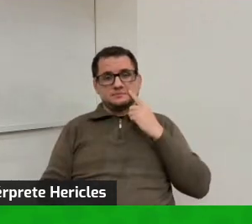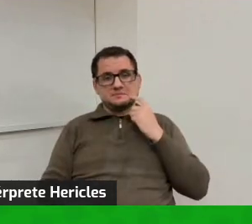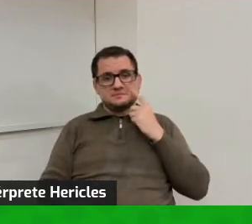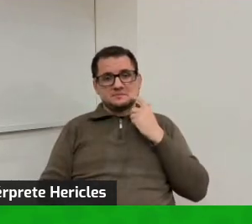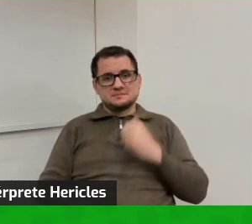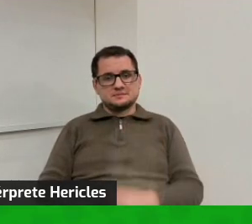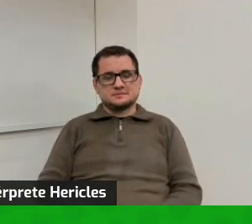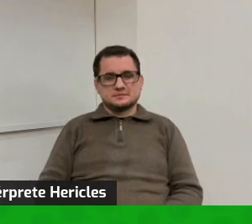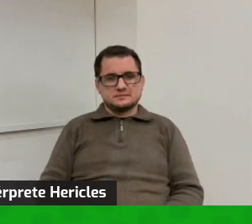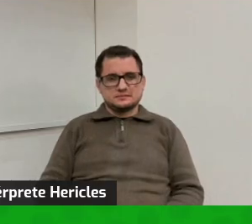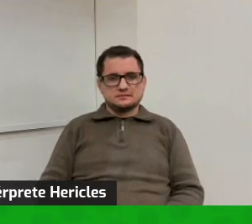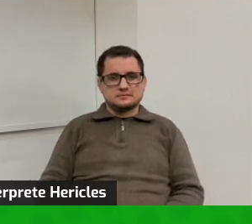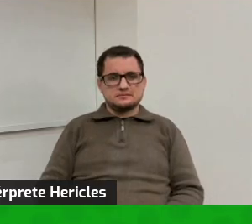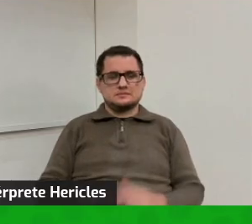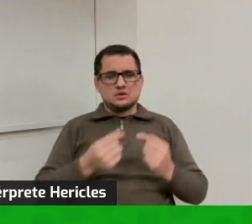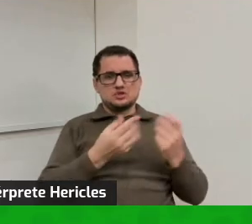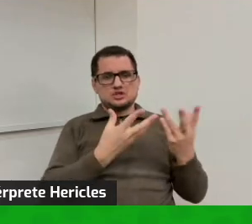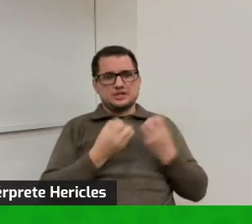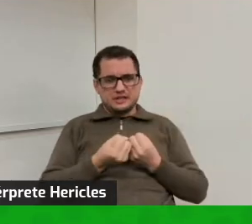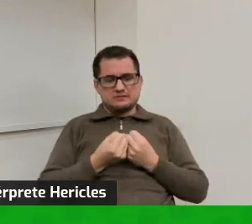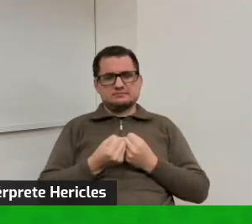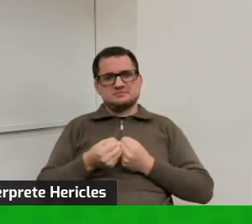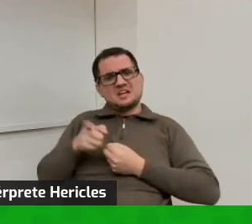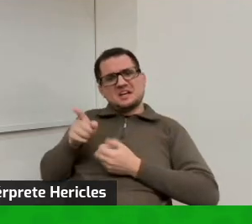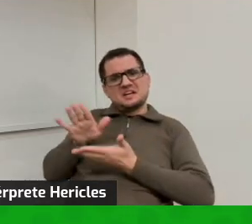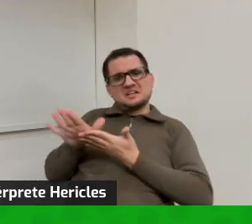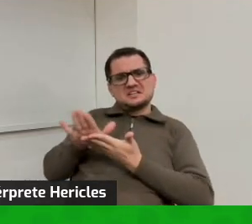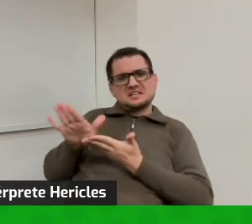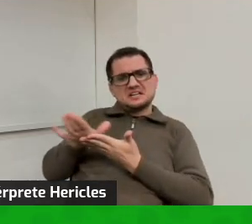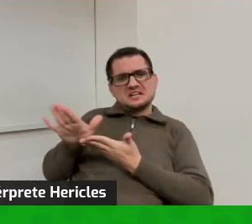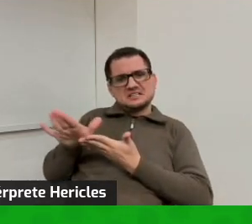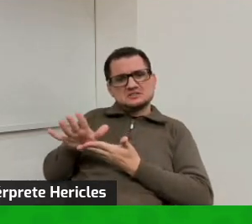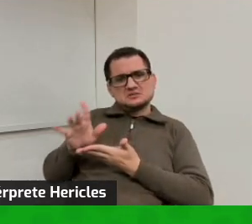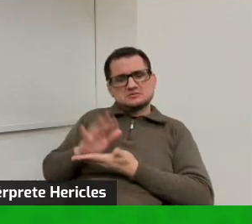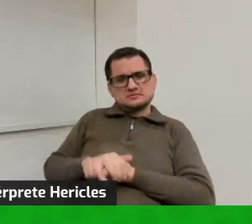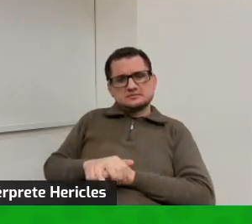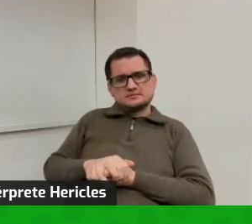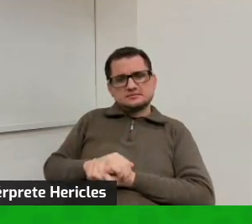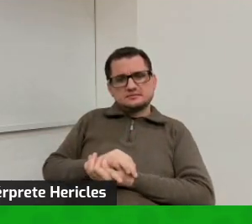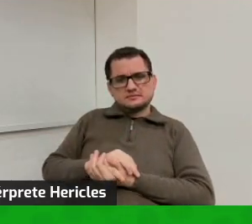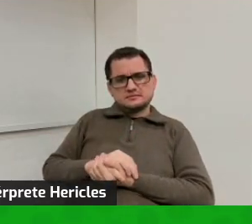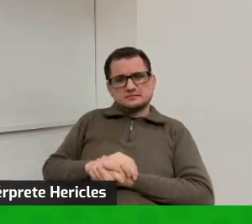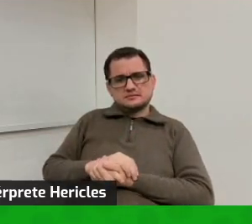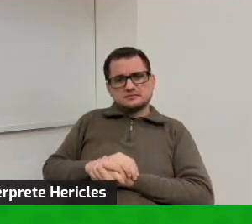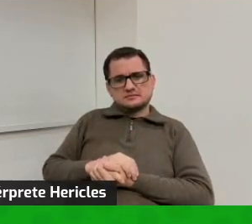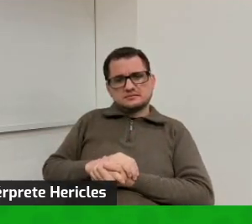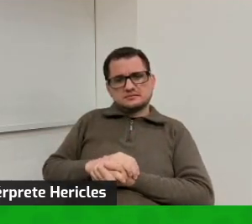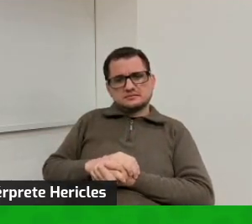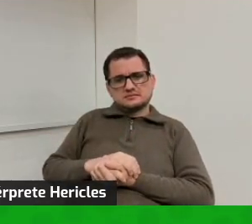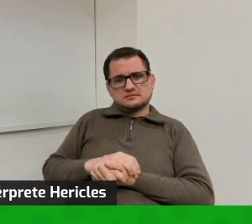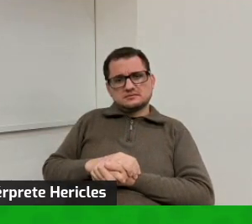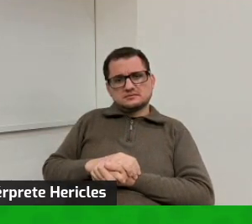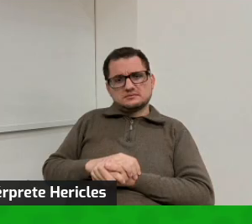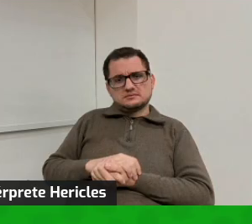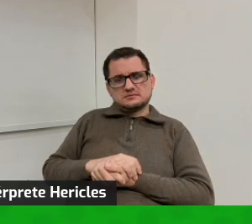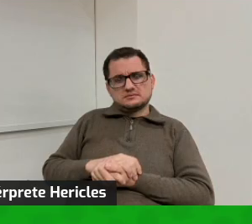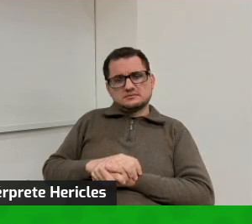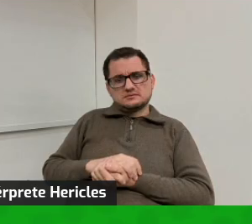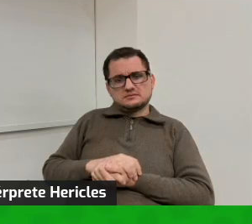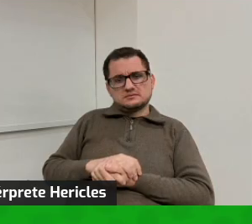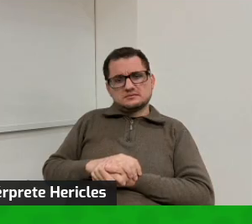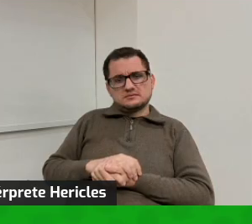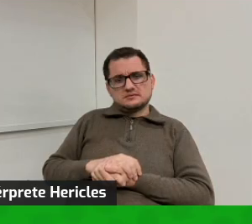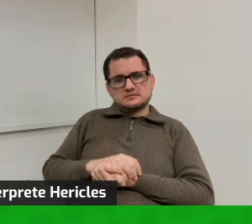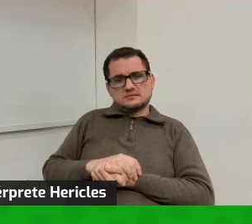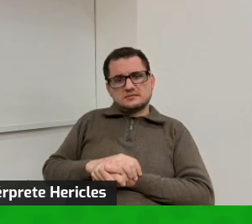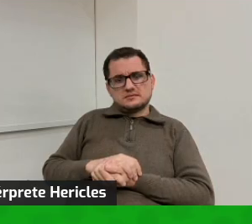E os gastos aqui eu nem vou separar, não tem nenhum gráfico ali para a gente ver, vou colocar 500 mais 600, beleza.